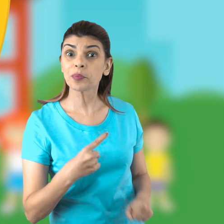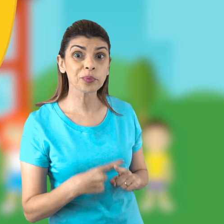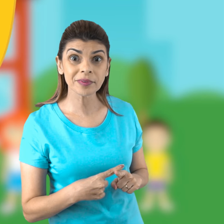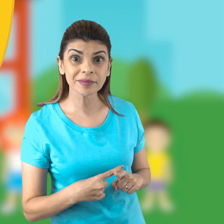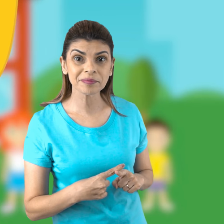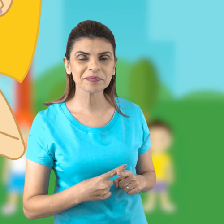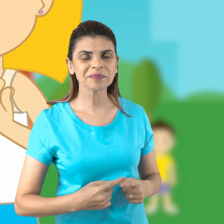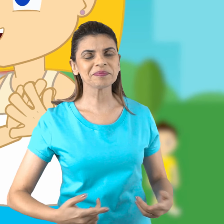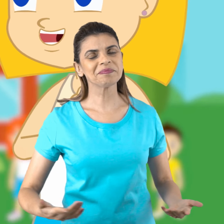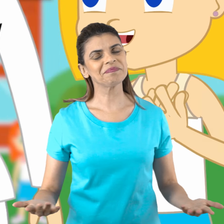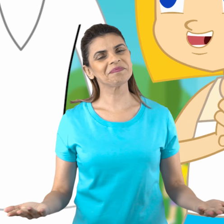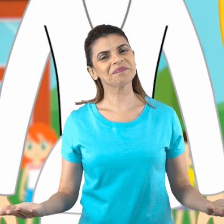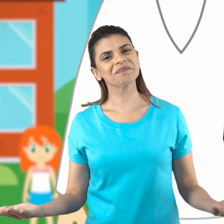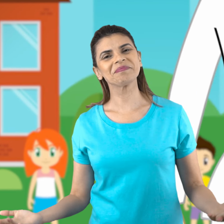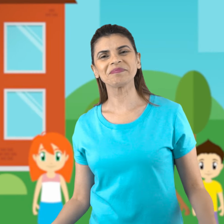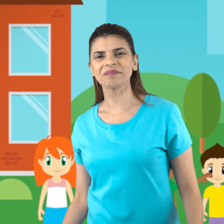sabe